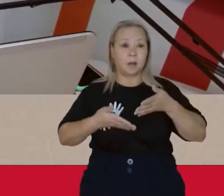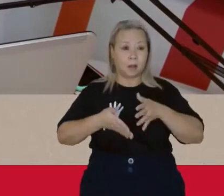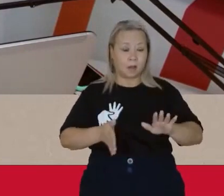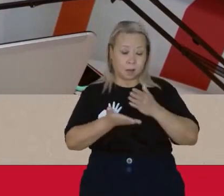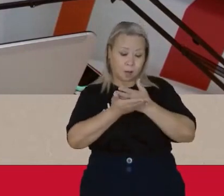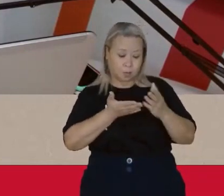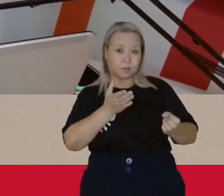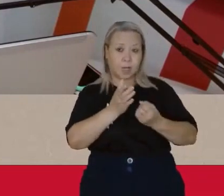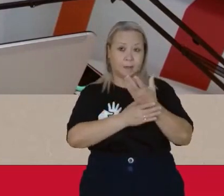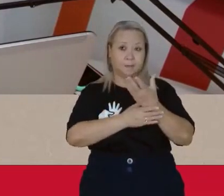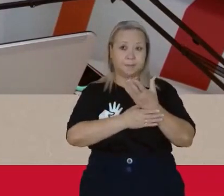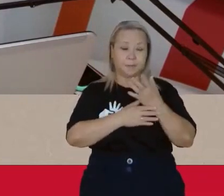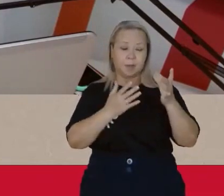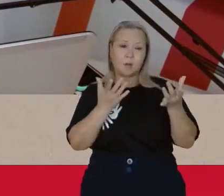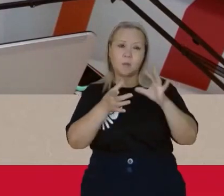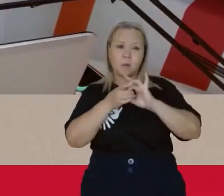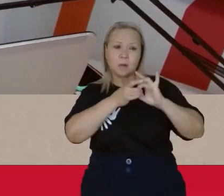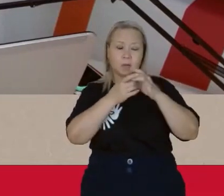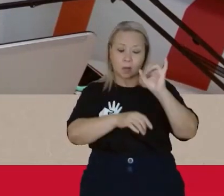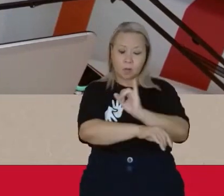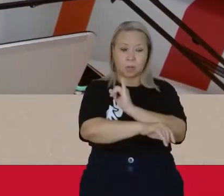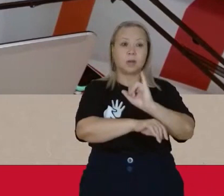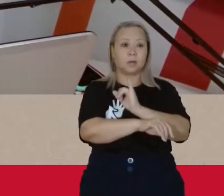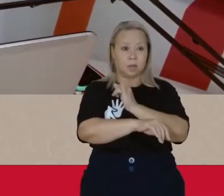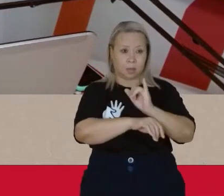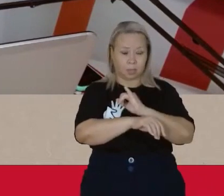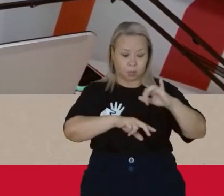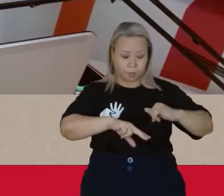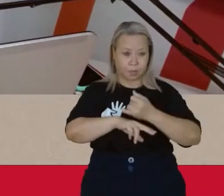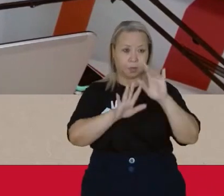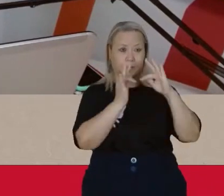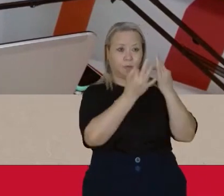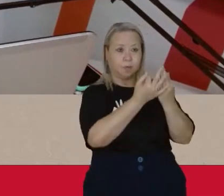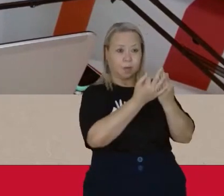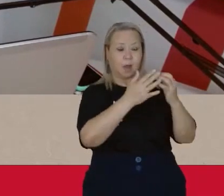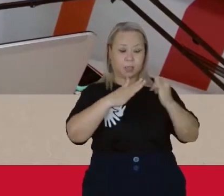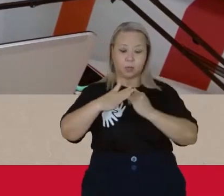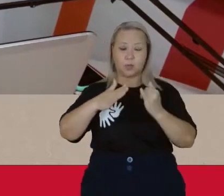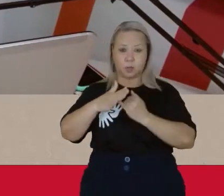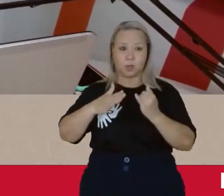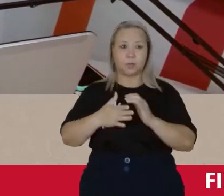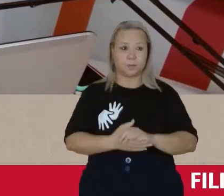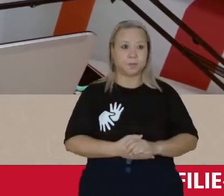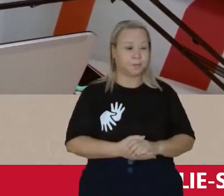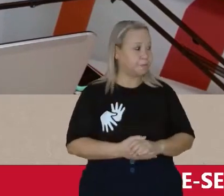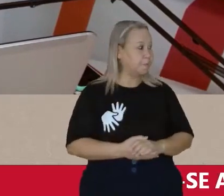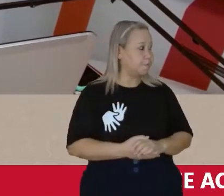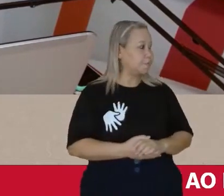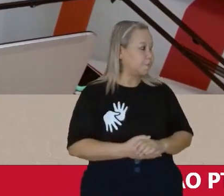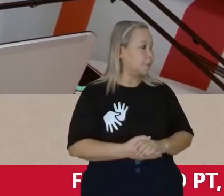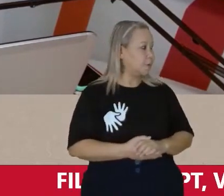maio como uma aliança estratégica entre vítimas, familiares e entidades. Então, o nosso